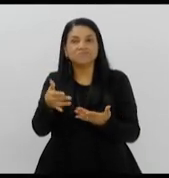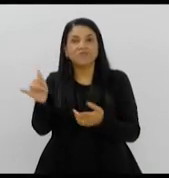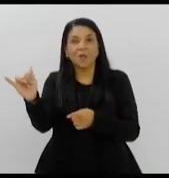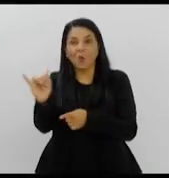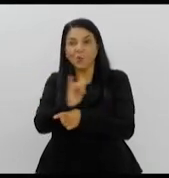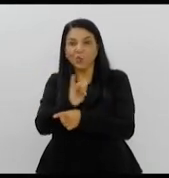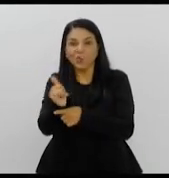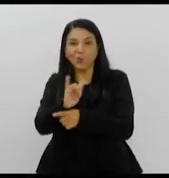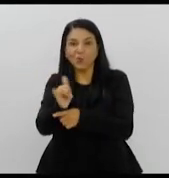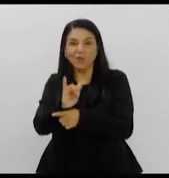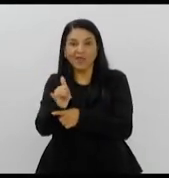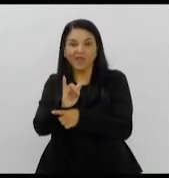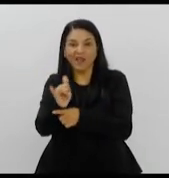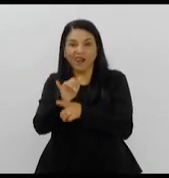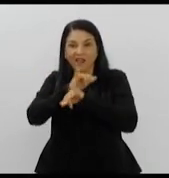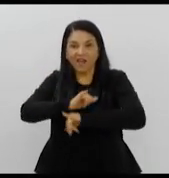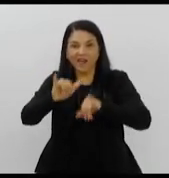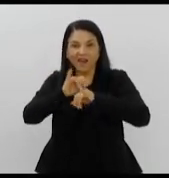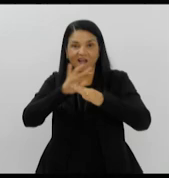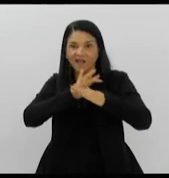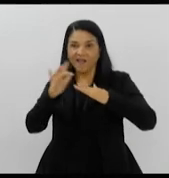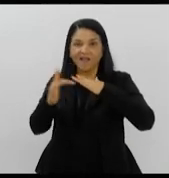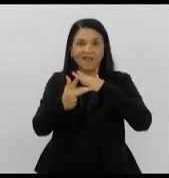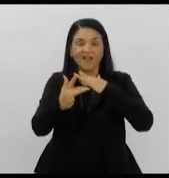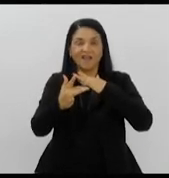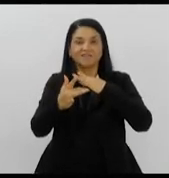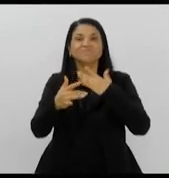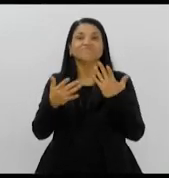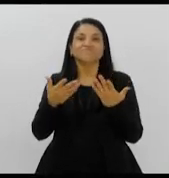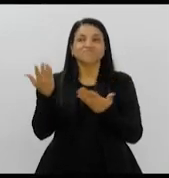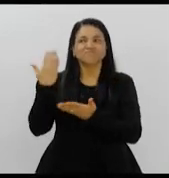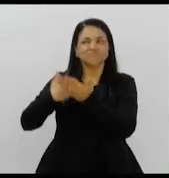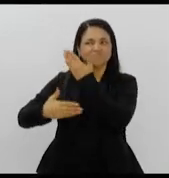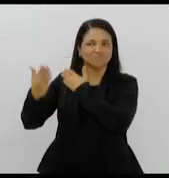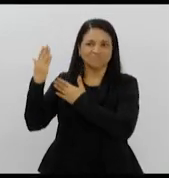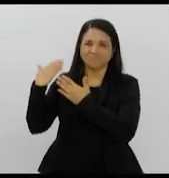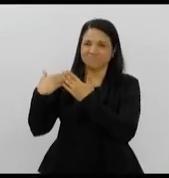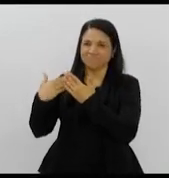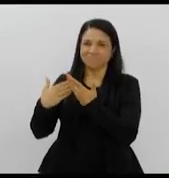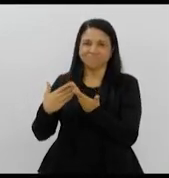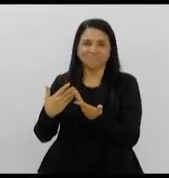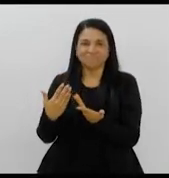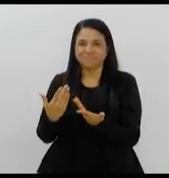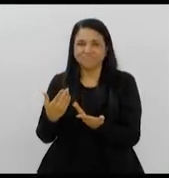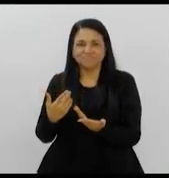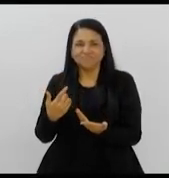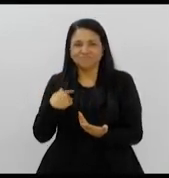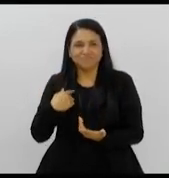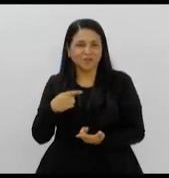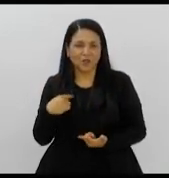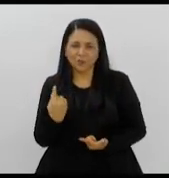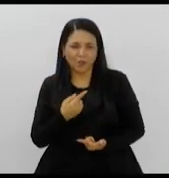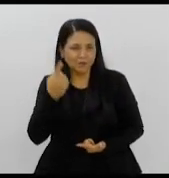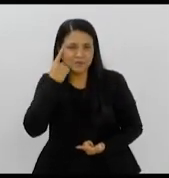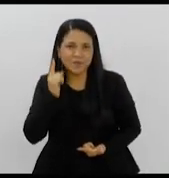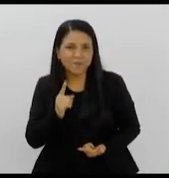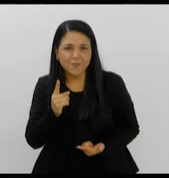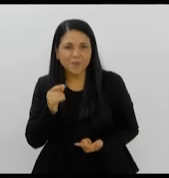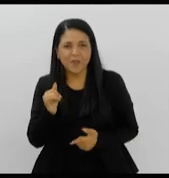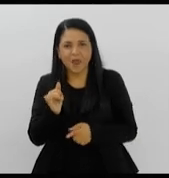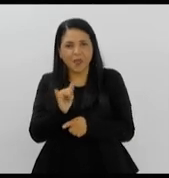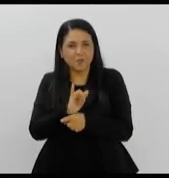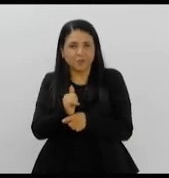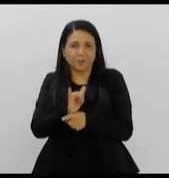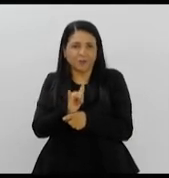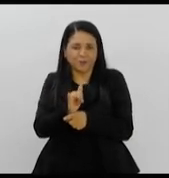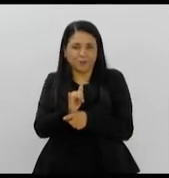youtuber, que na nossa época, né, quando a gente não sabíamos nem o que era isso, tem